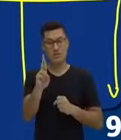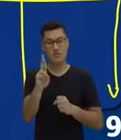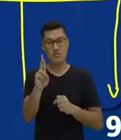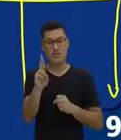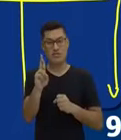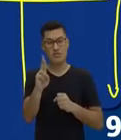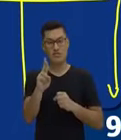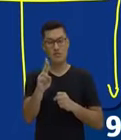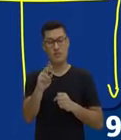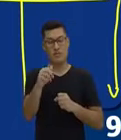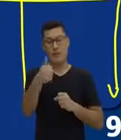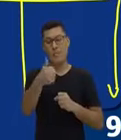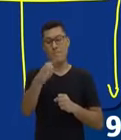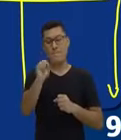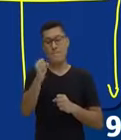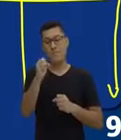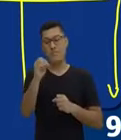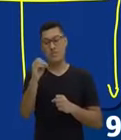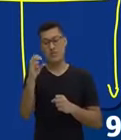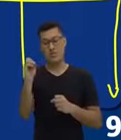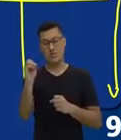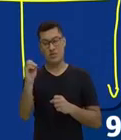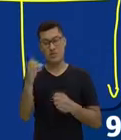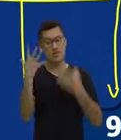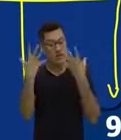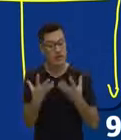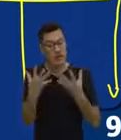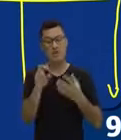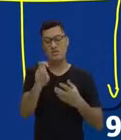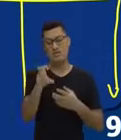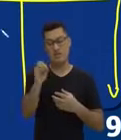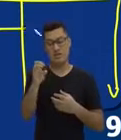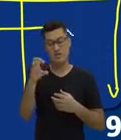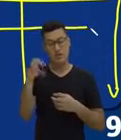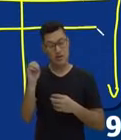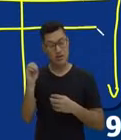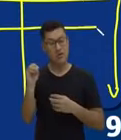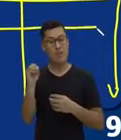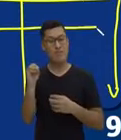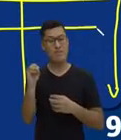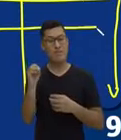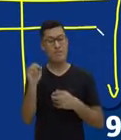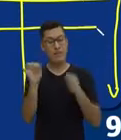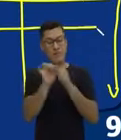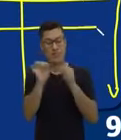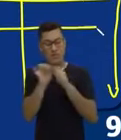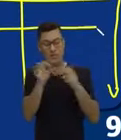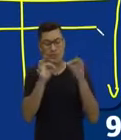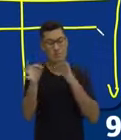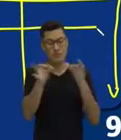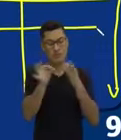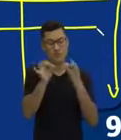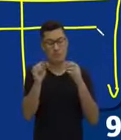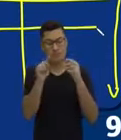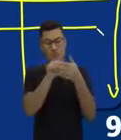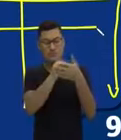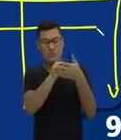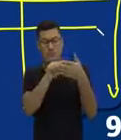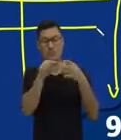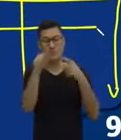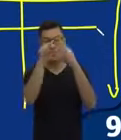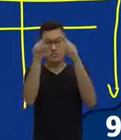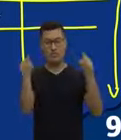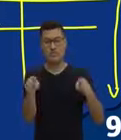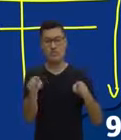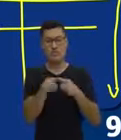produziu 1.800, e eu queria 5 mil. Então, qual é a ideia? Eu vou ter que ir fazendo, eu não sei quantas linhas vão ter essa minha tabela. Aí